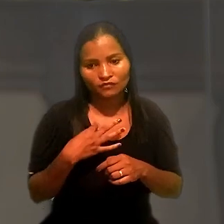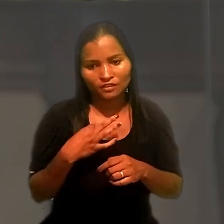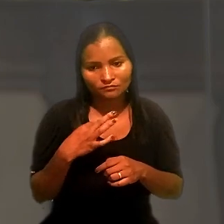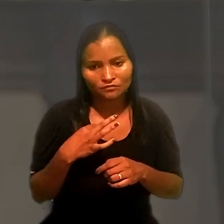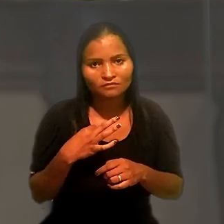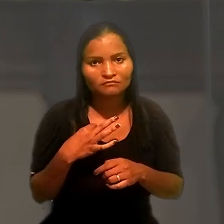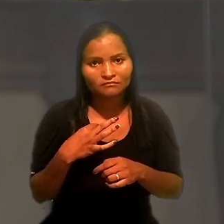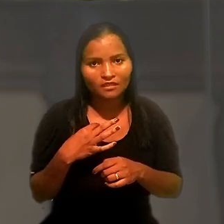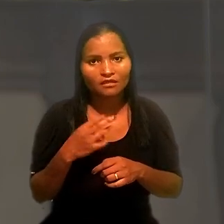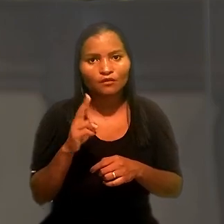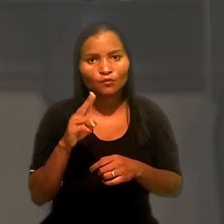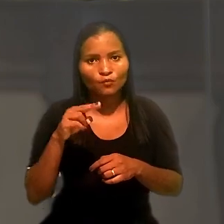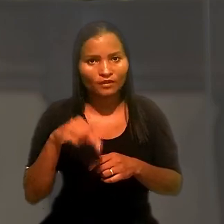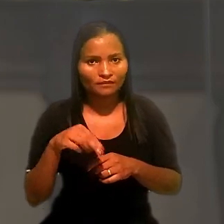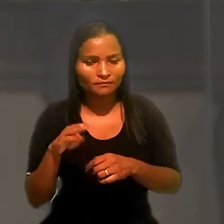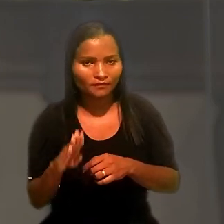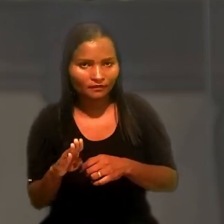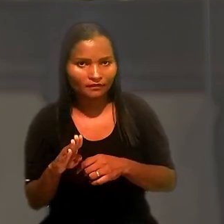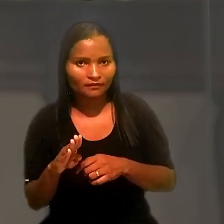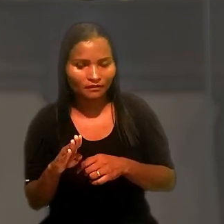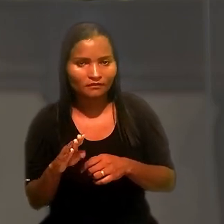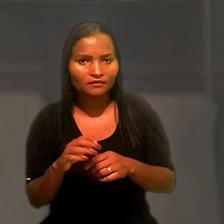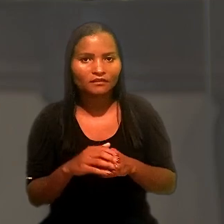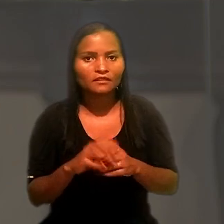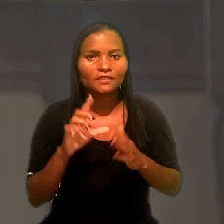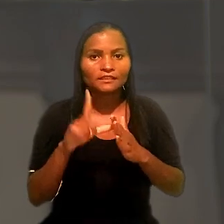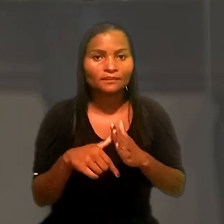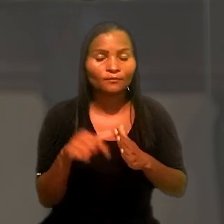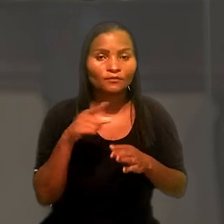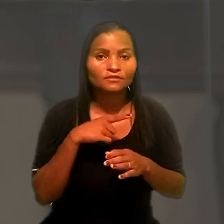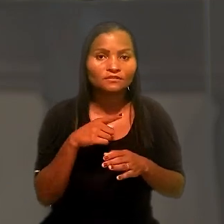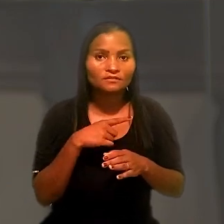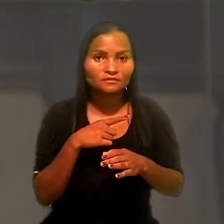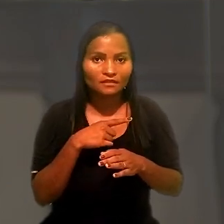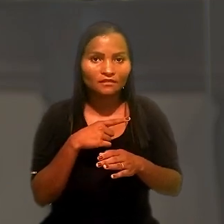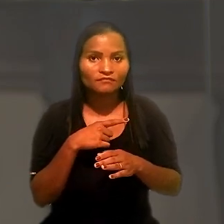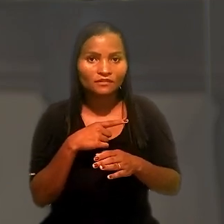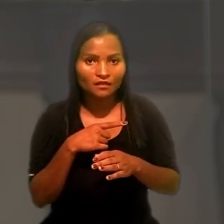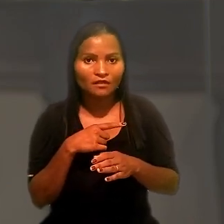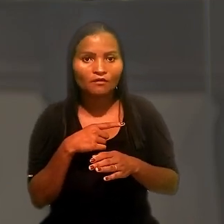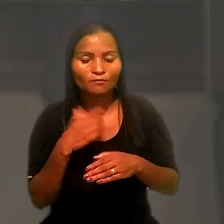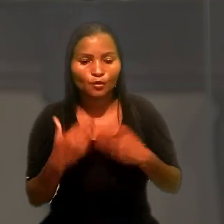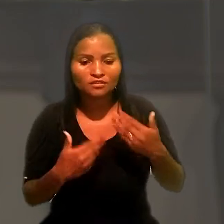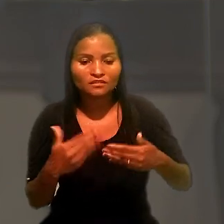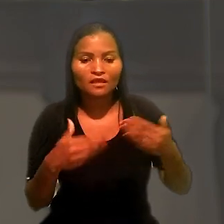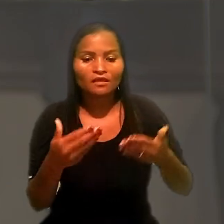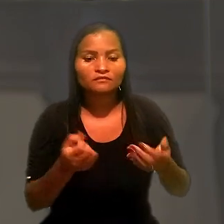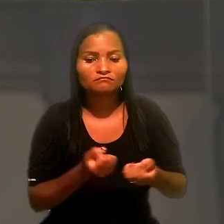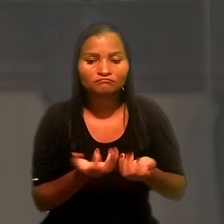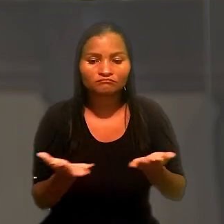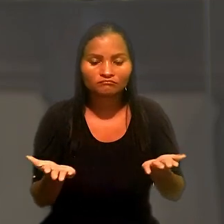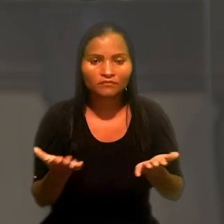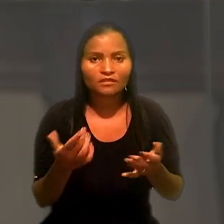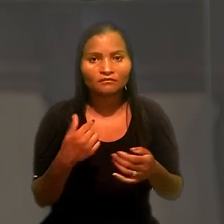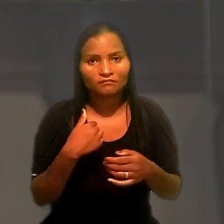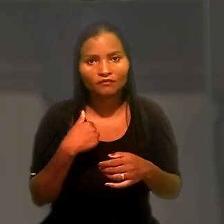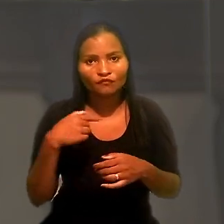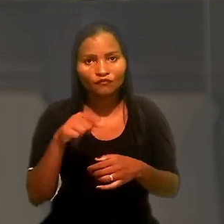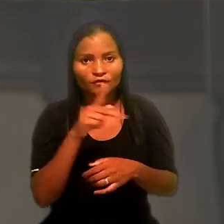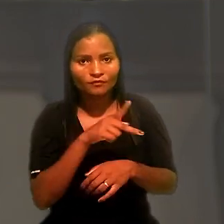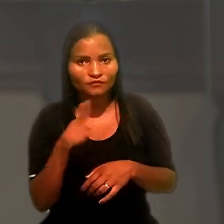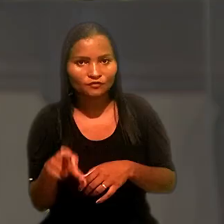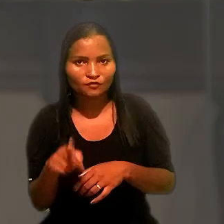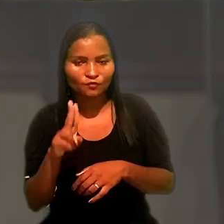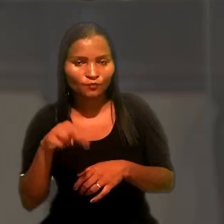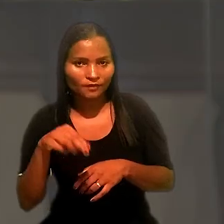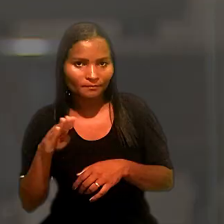fiquei à disposição da UNB, e depois houve um processo de redistribuição, então passei a ser professor da UNB.